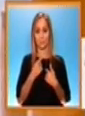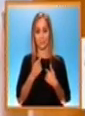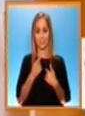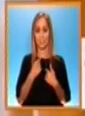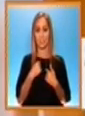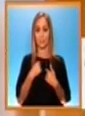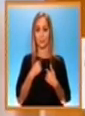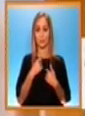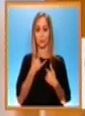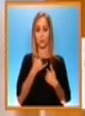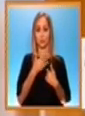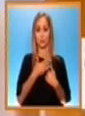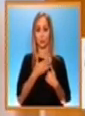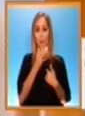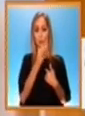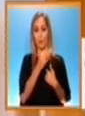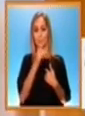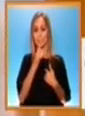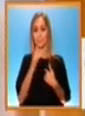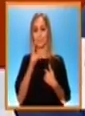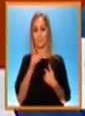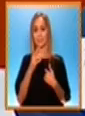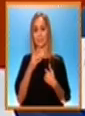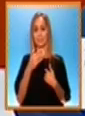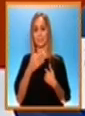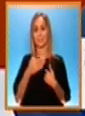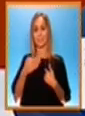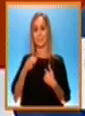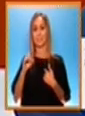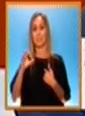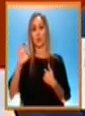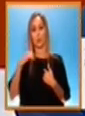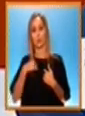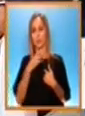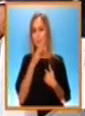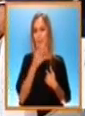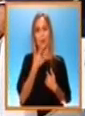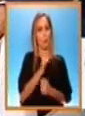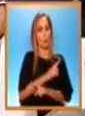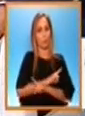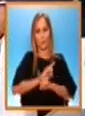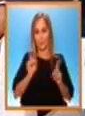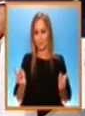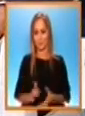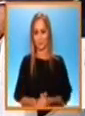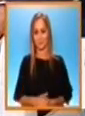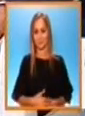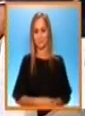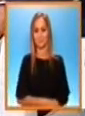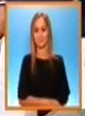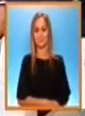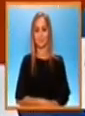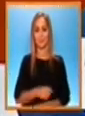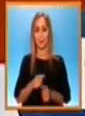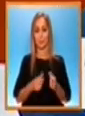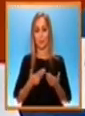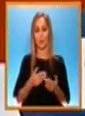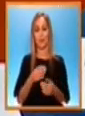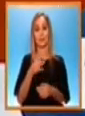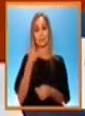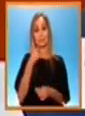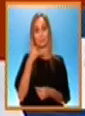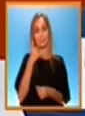Nós não podemos dizer 21466. 7708. É isso. Não podemos. Pronto. É que as pessoas vão fazer agora com esse